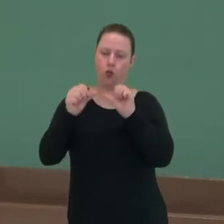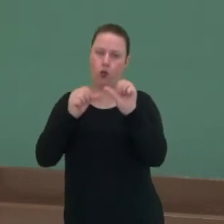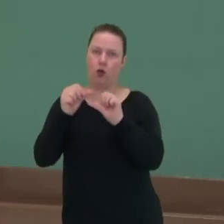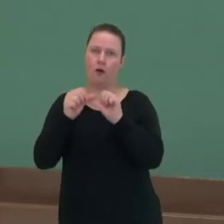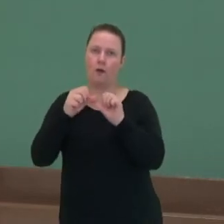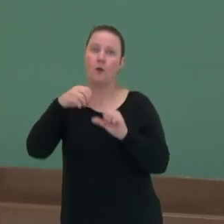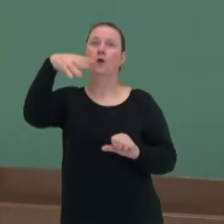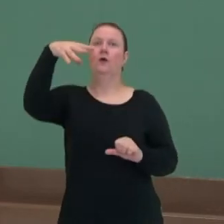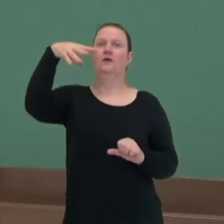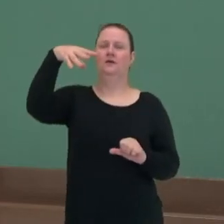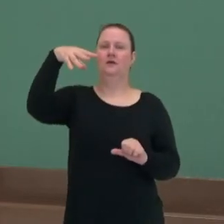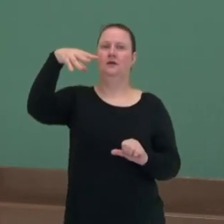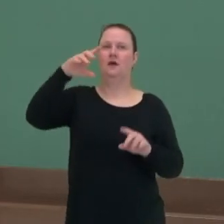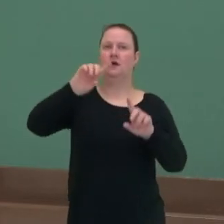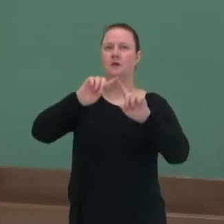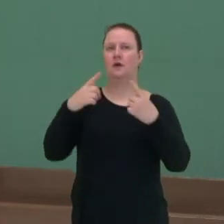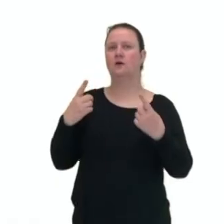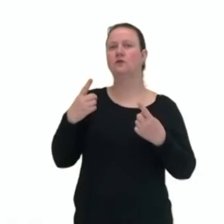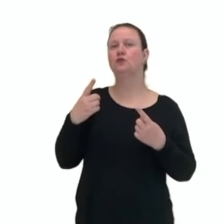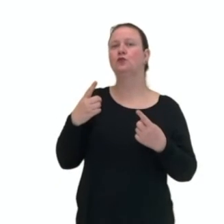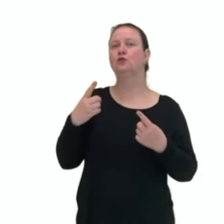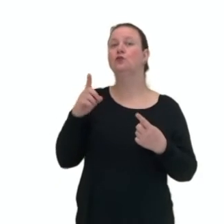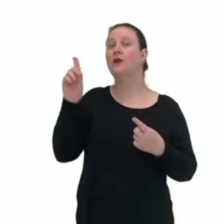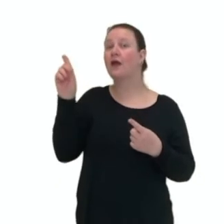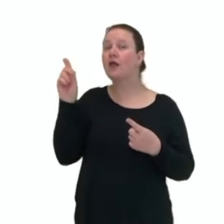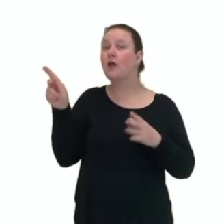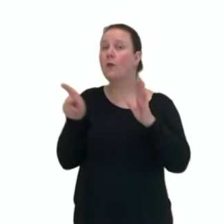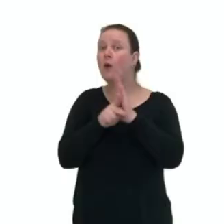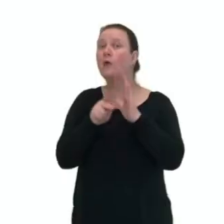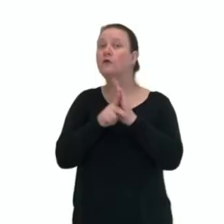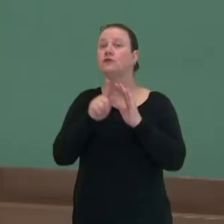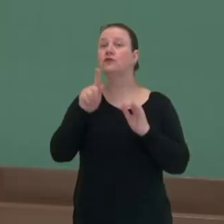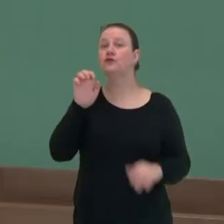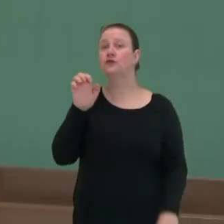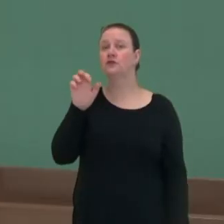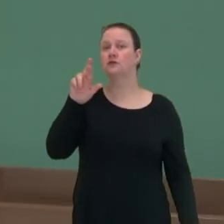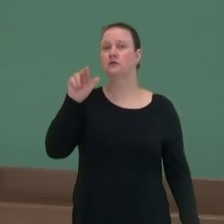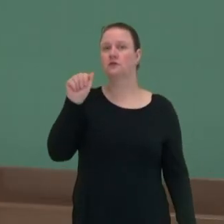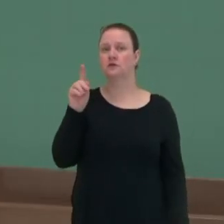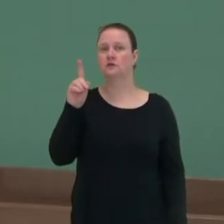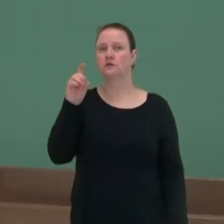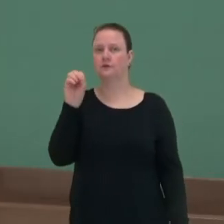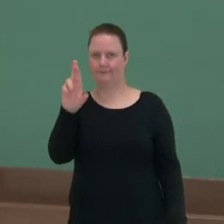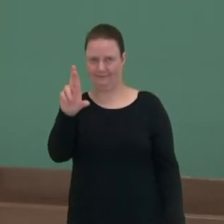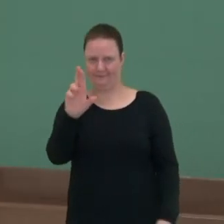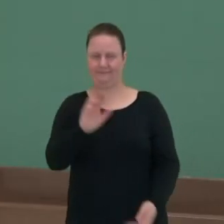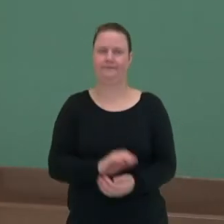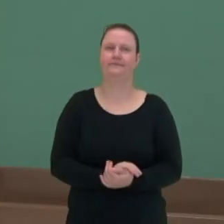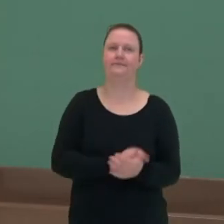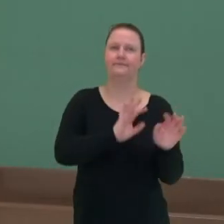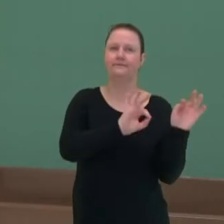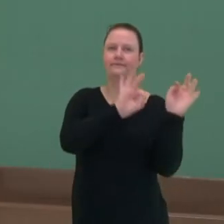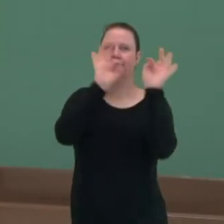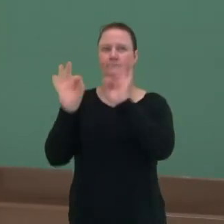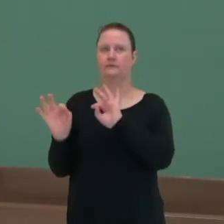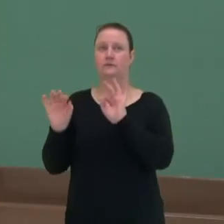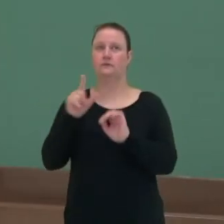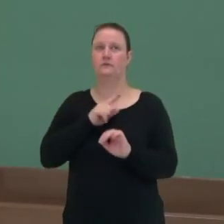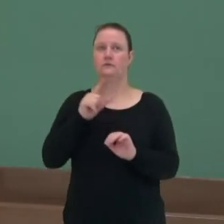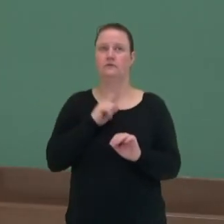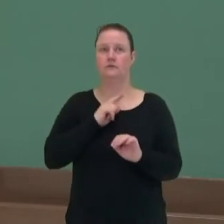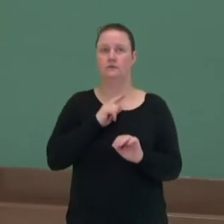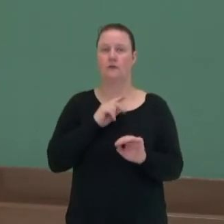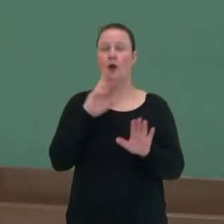o acendimento. Então, ele é considerado o gerador elétrico. Também há circuitos elétricos em que há mais de um